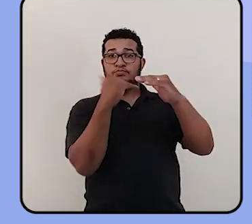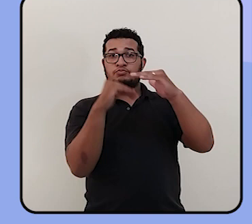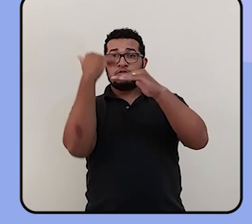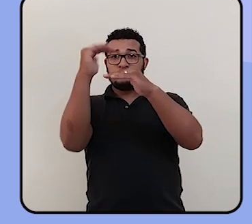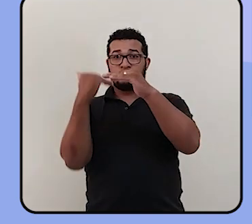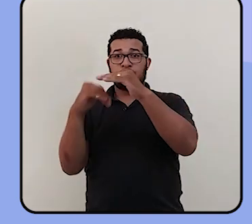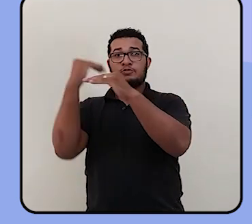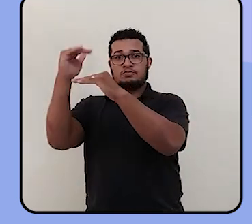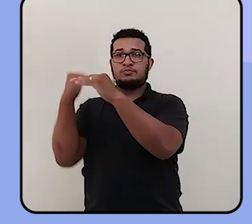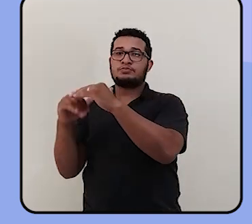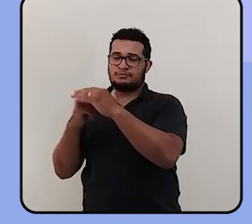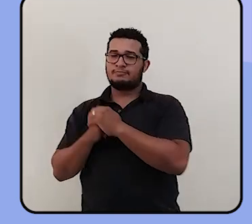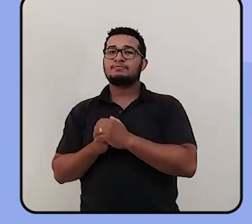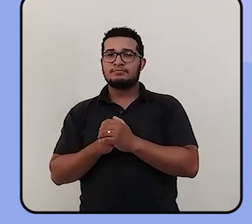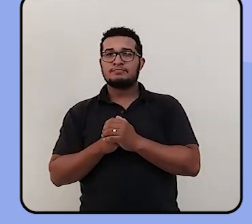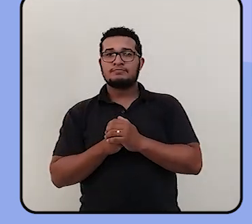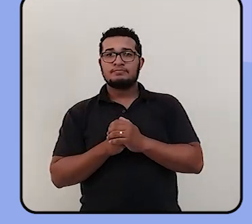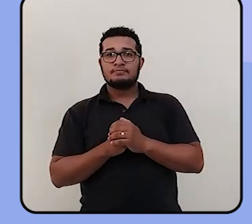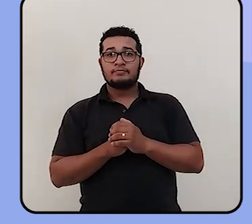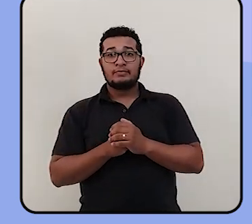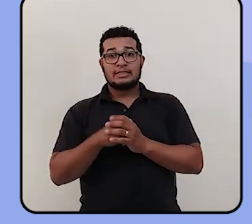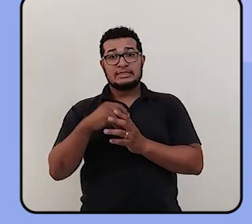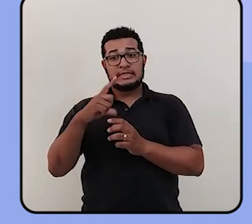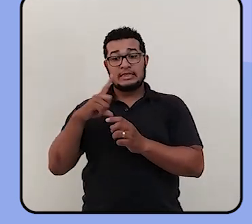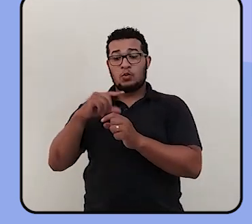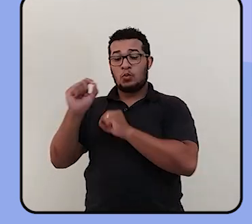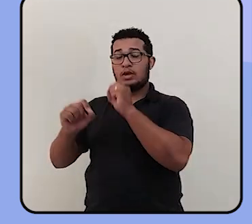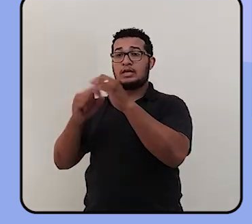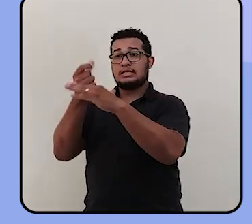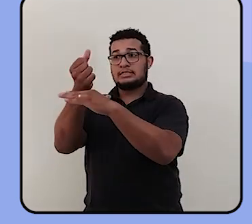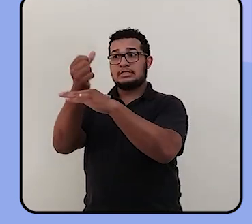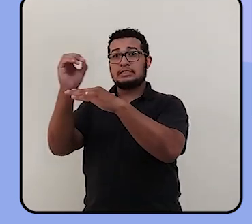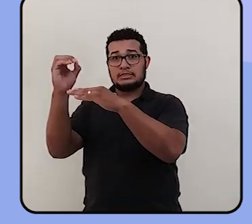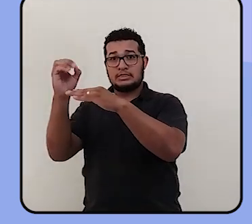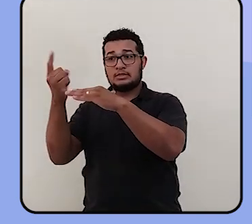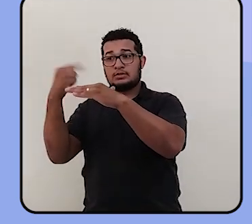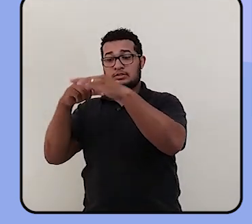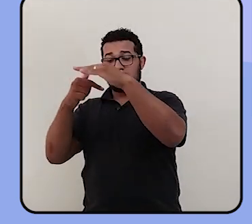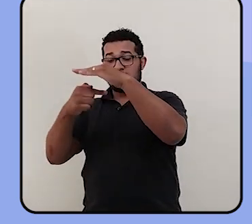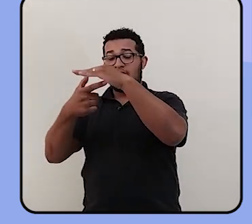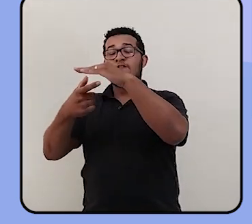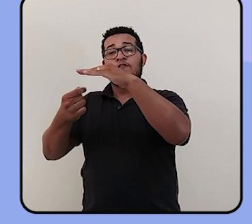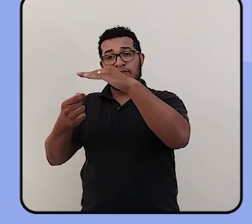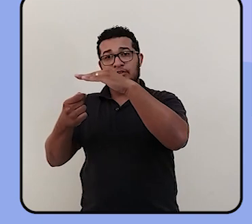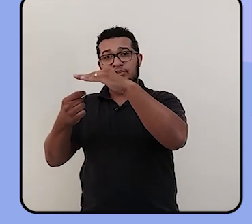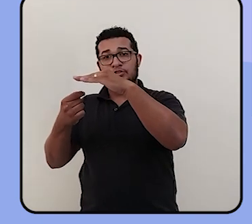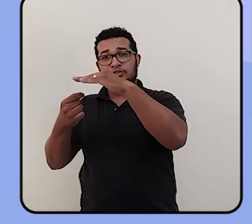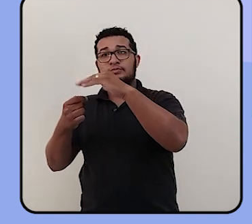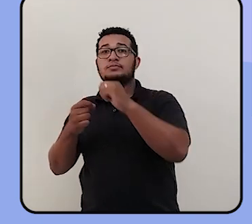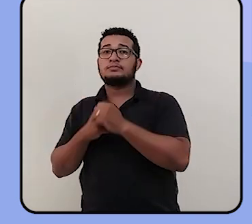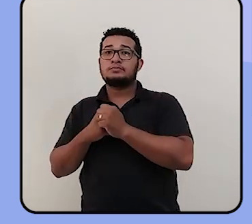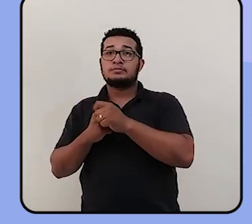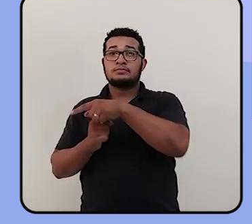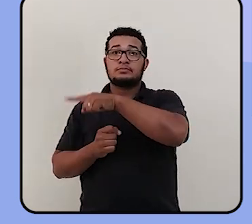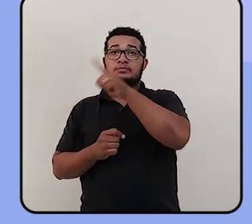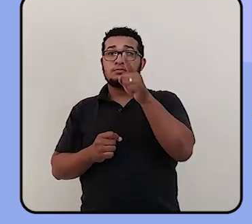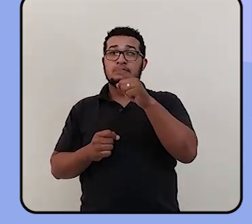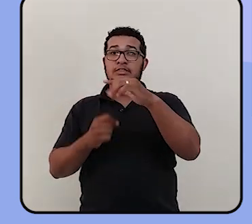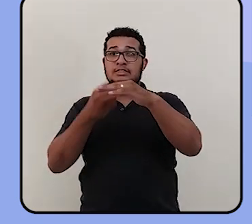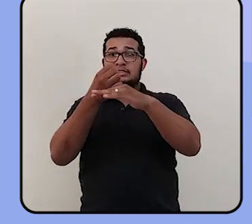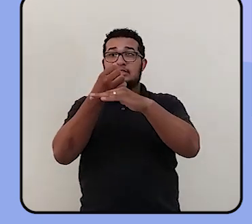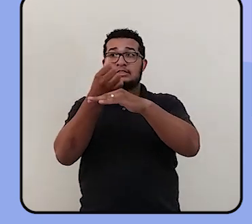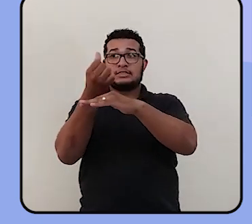nós temos 600 peças e 720 peças. Vai virar a razão